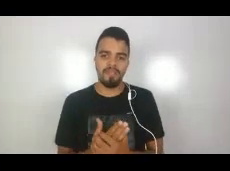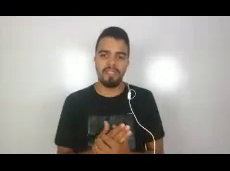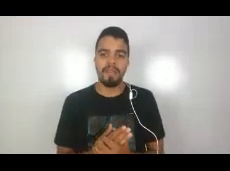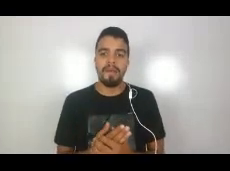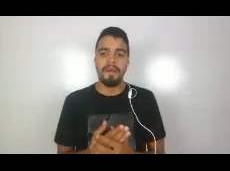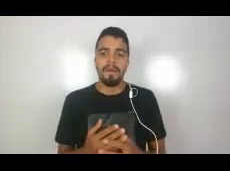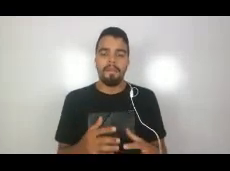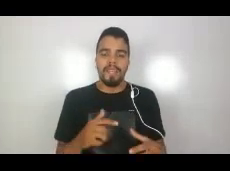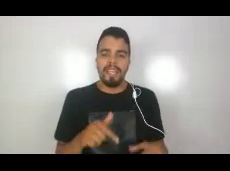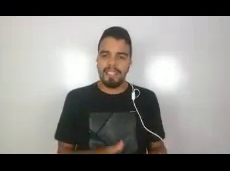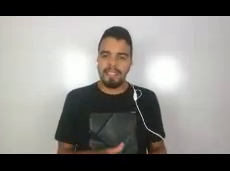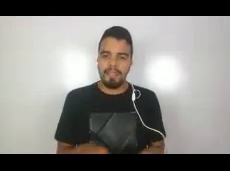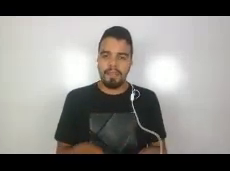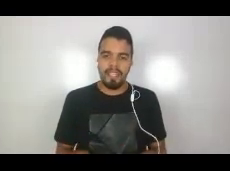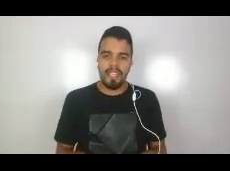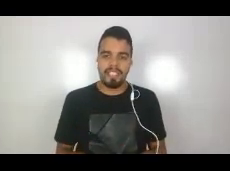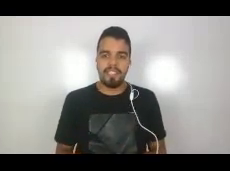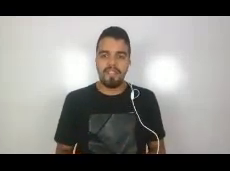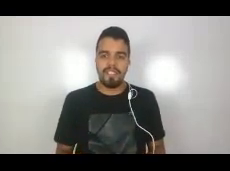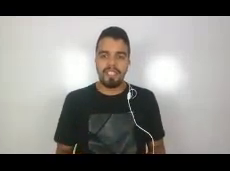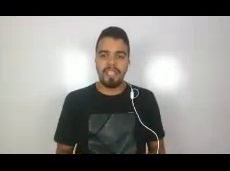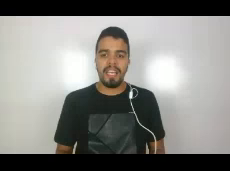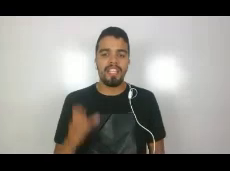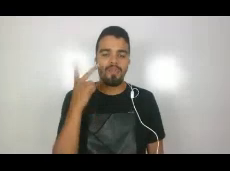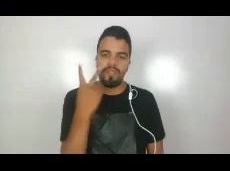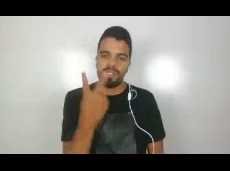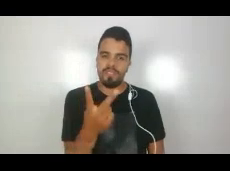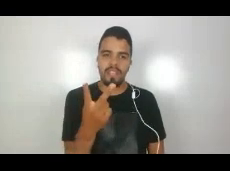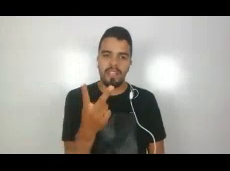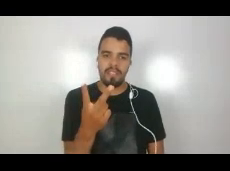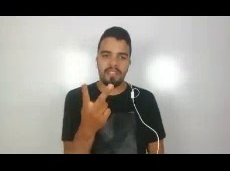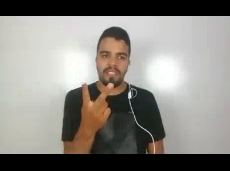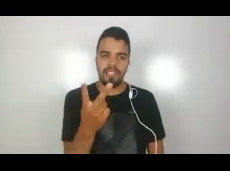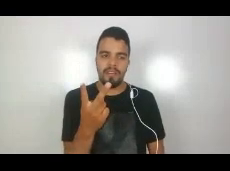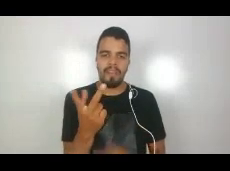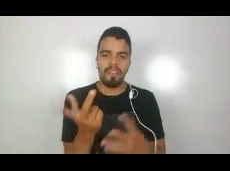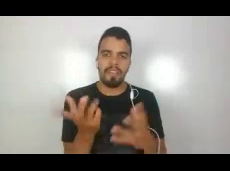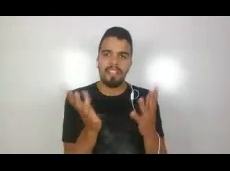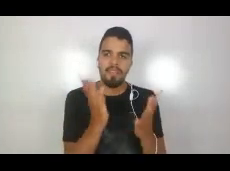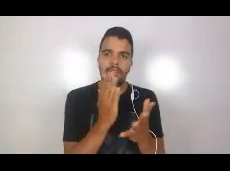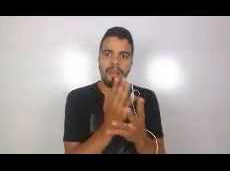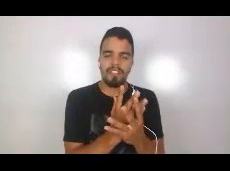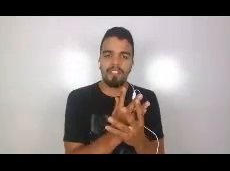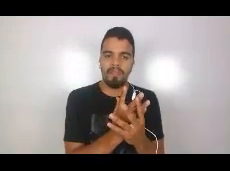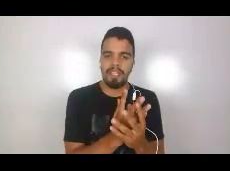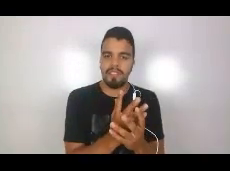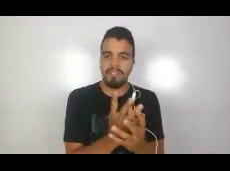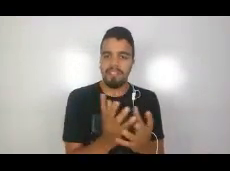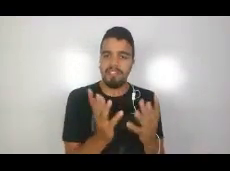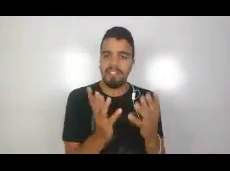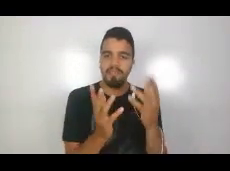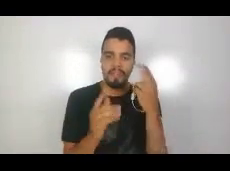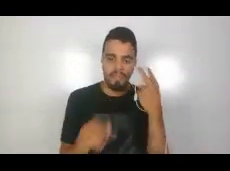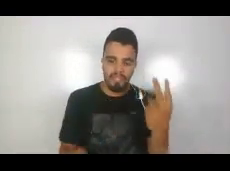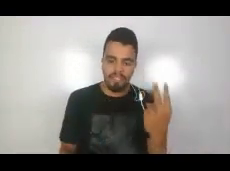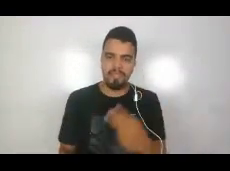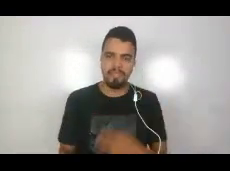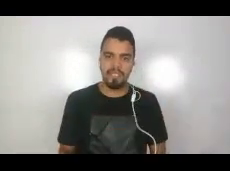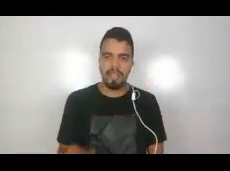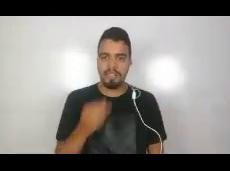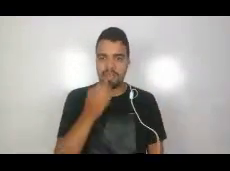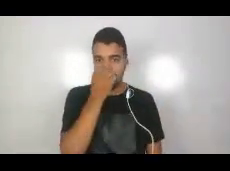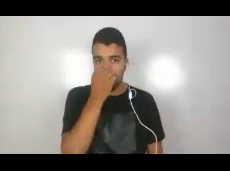de estudos. E essa disciplina, né, está dividida em 2 unidades. Então, para facilitar um pouco mais nossa compreensão, nós dividimos